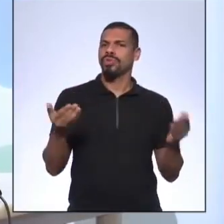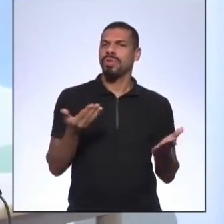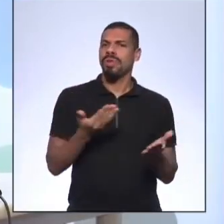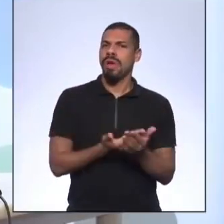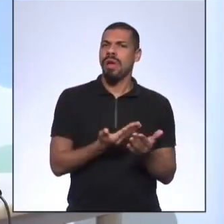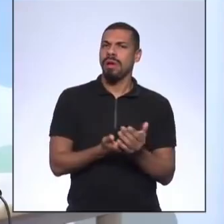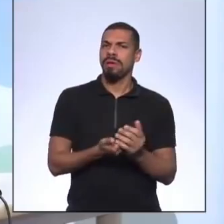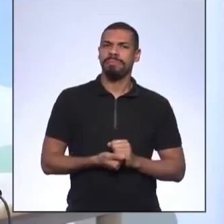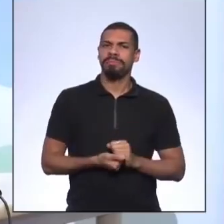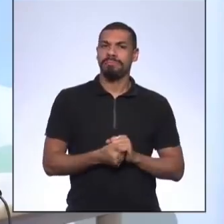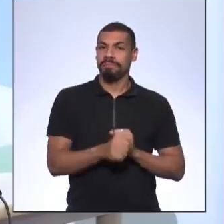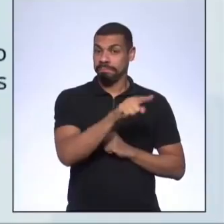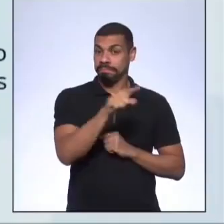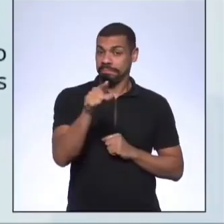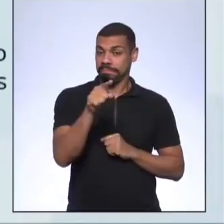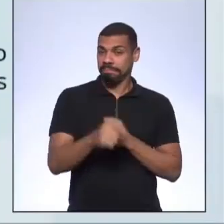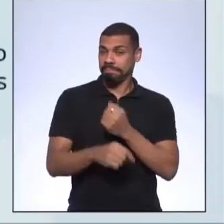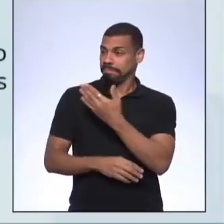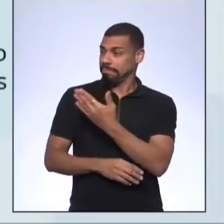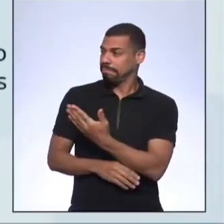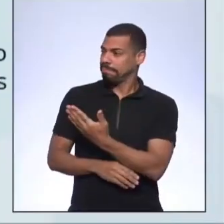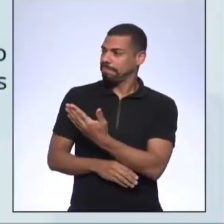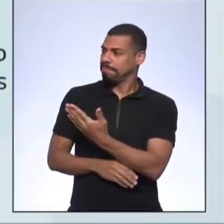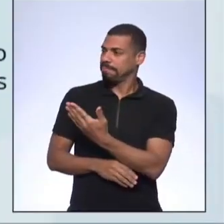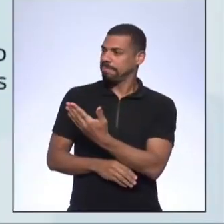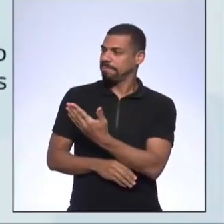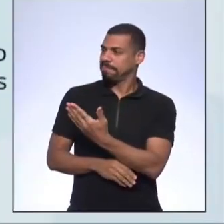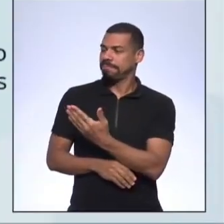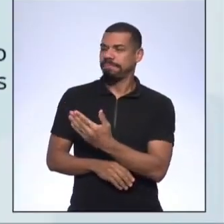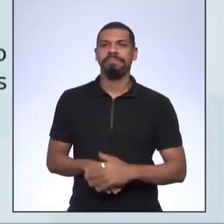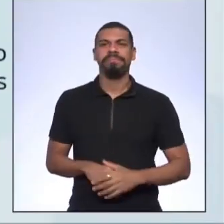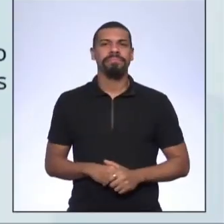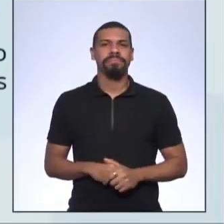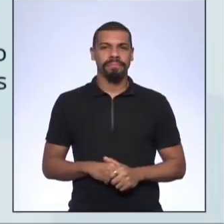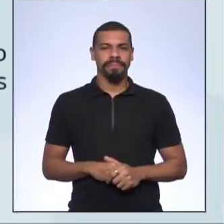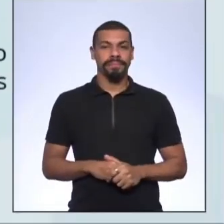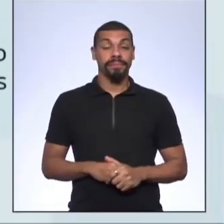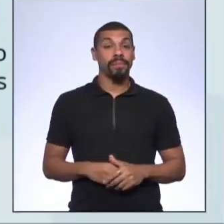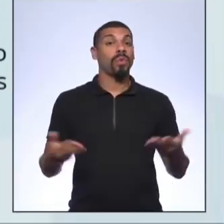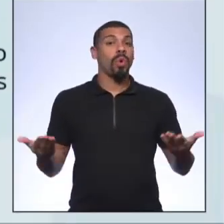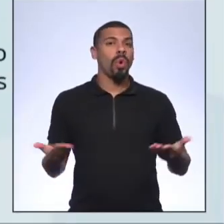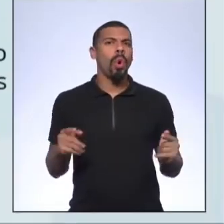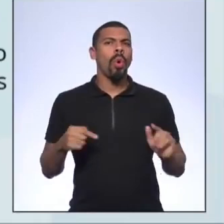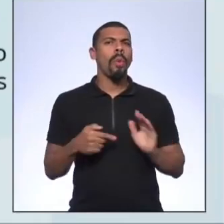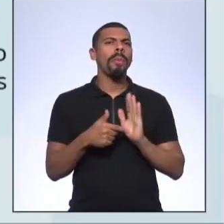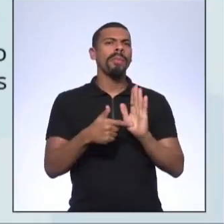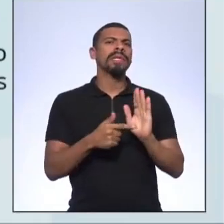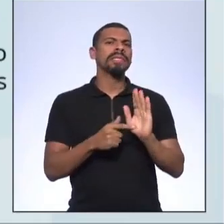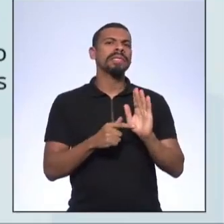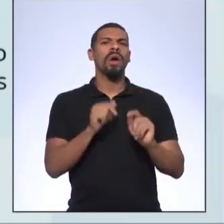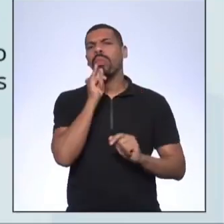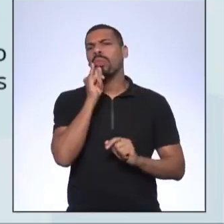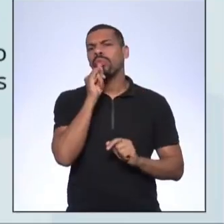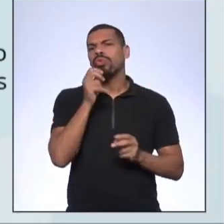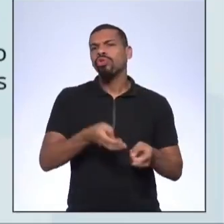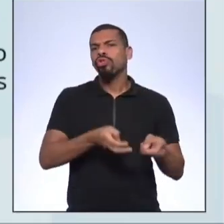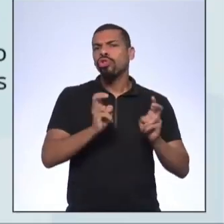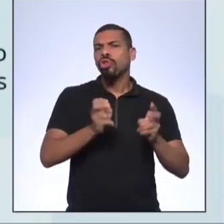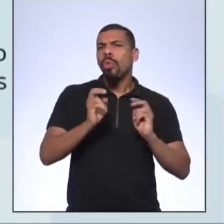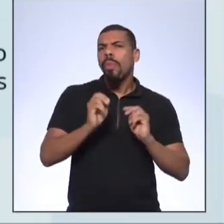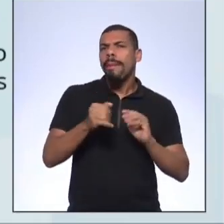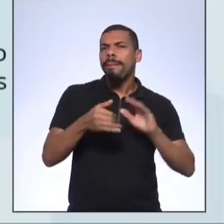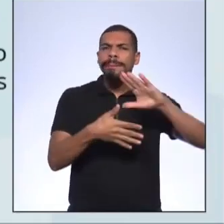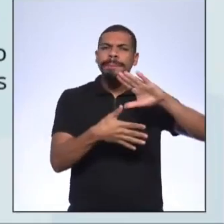de hoje, na tela para vocês. Então, olha só, na aula de hoje, a gente vai apresentar o processo de descobrimento das Américas